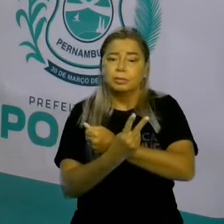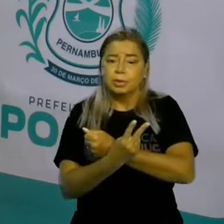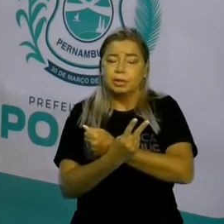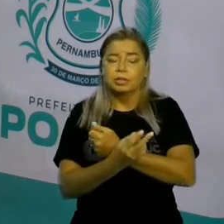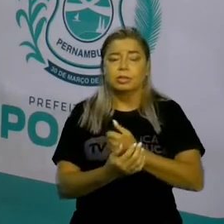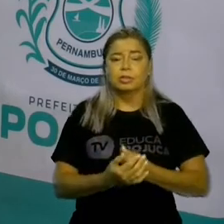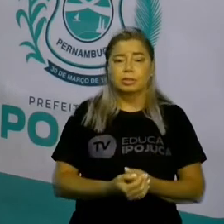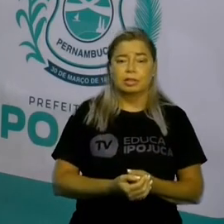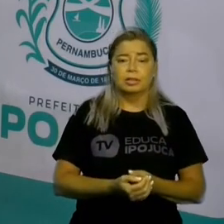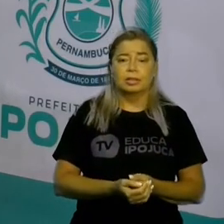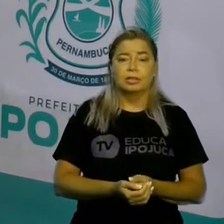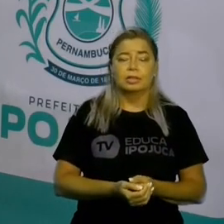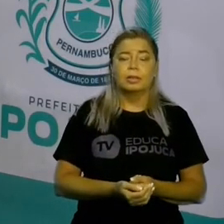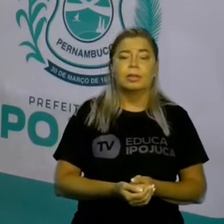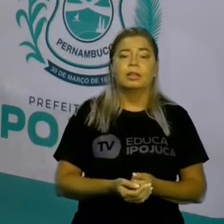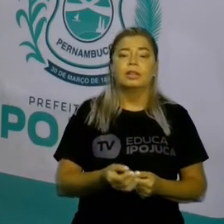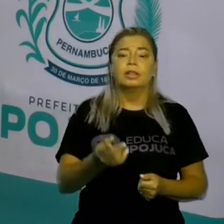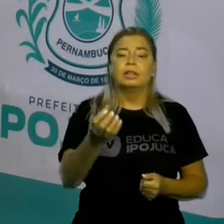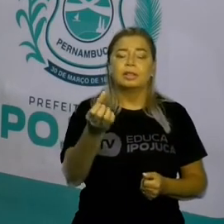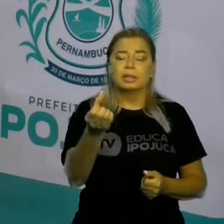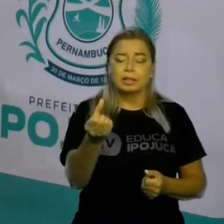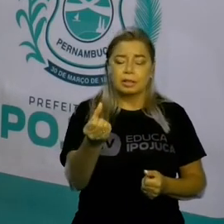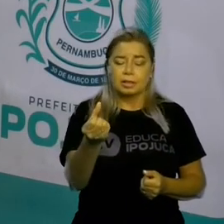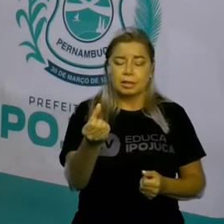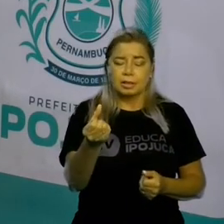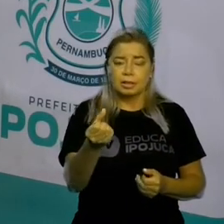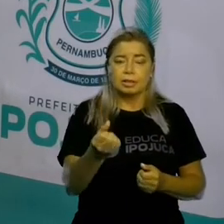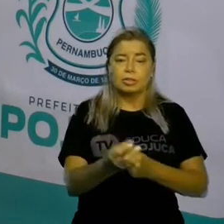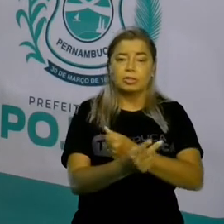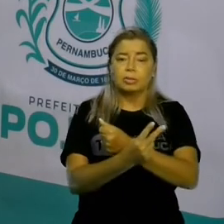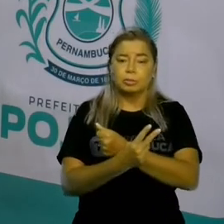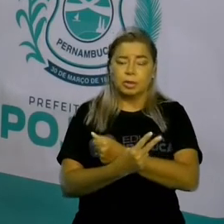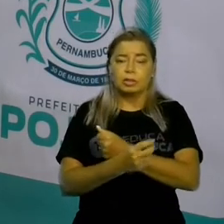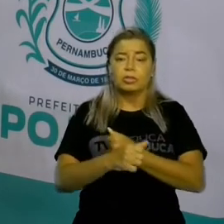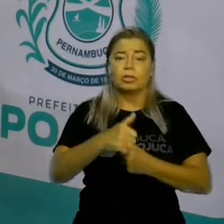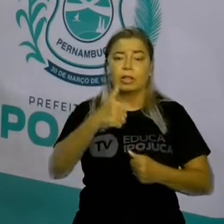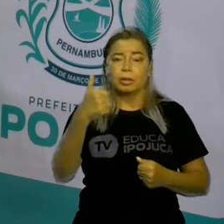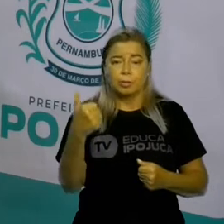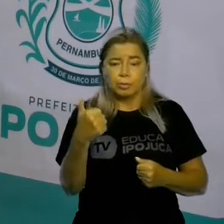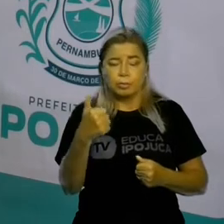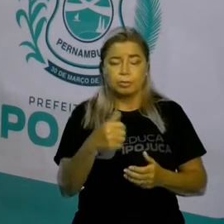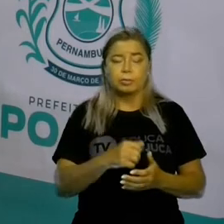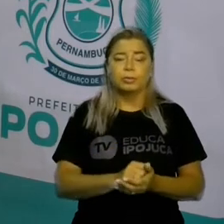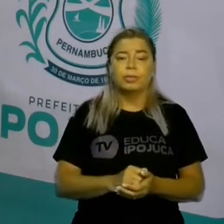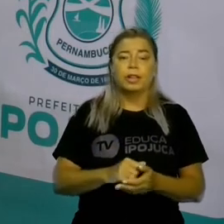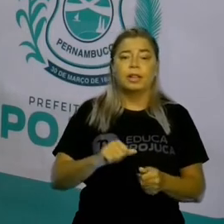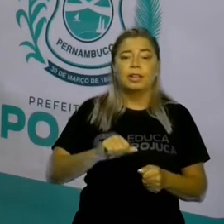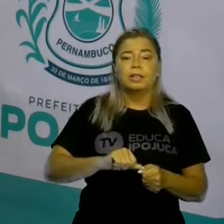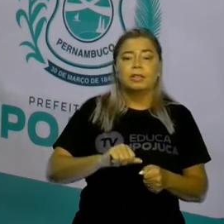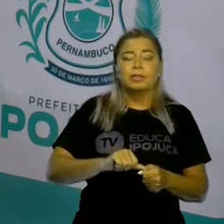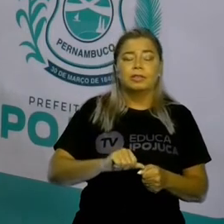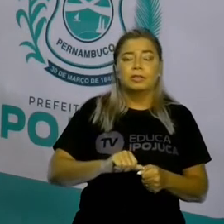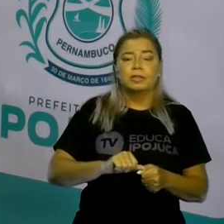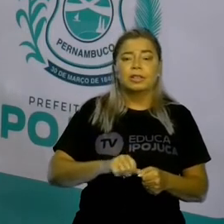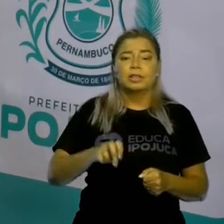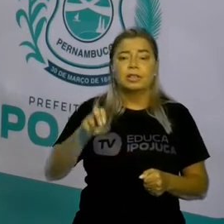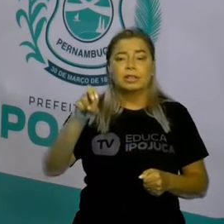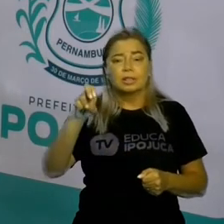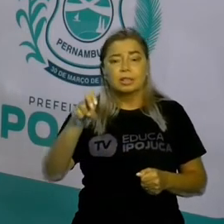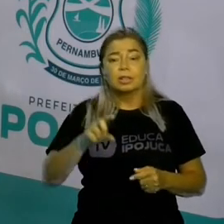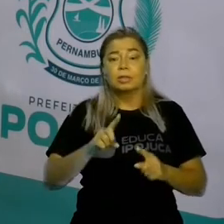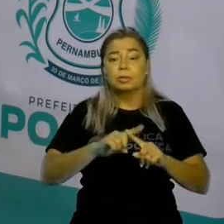6, como dou 1, vai diminuir uma unidade, uma dezena, vai virar 5. Só que essa dezena viraram